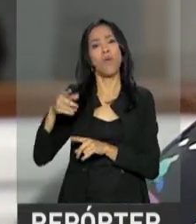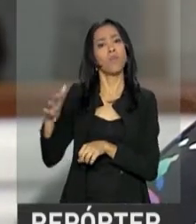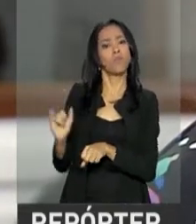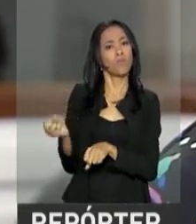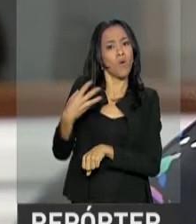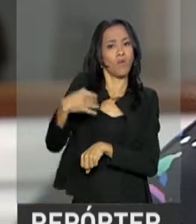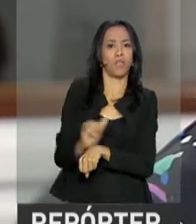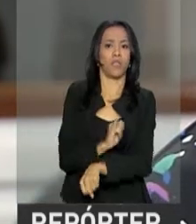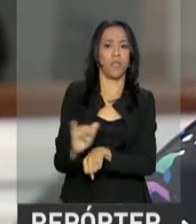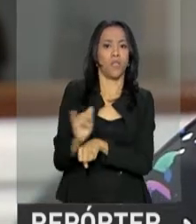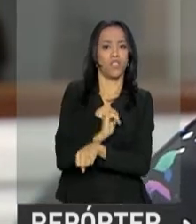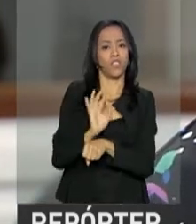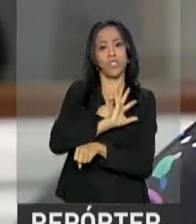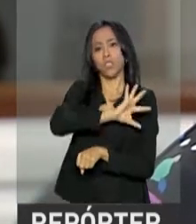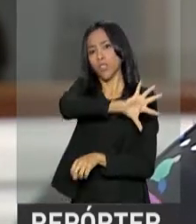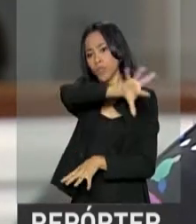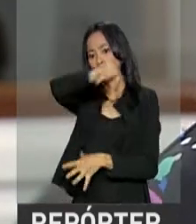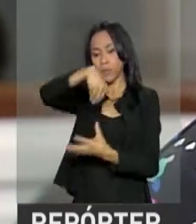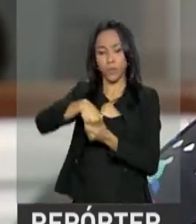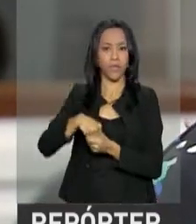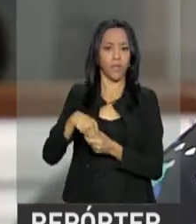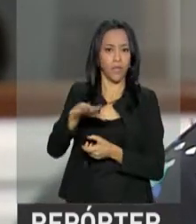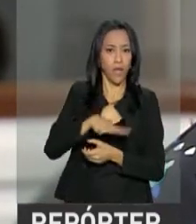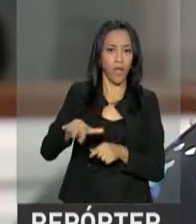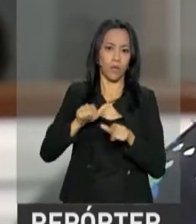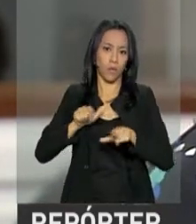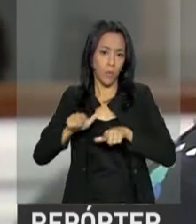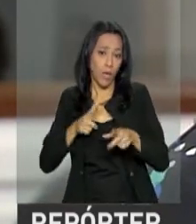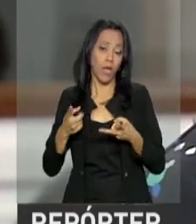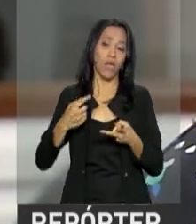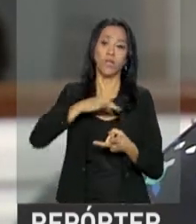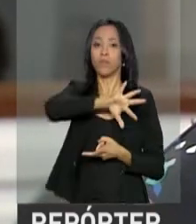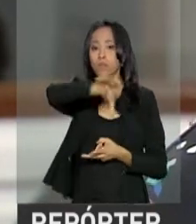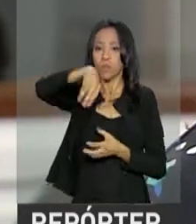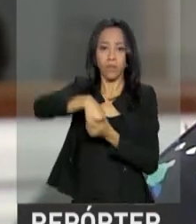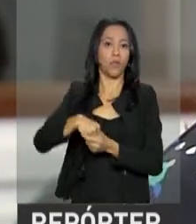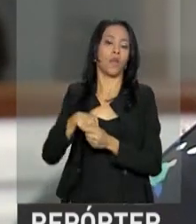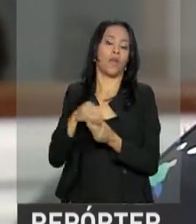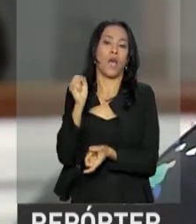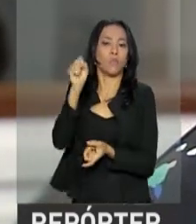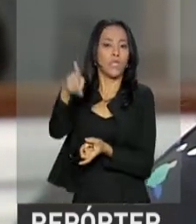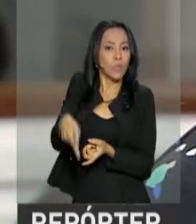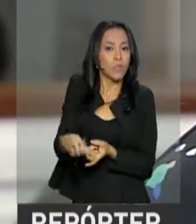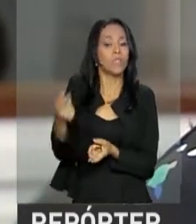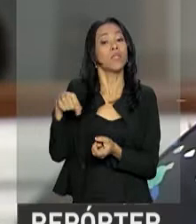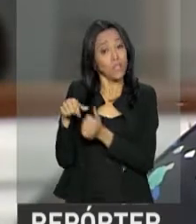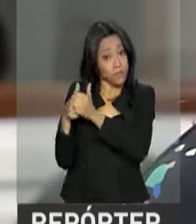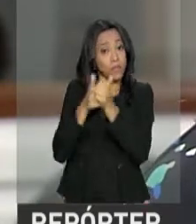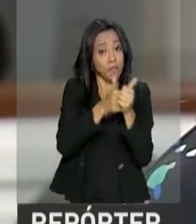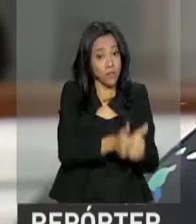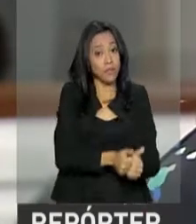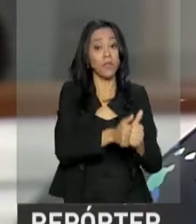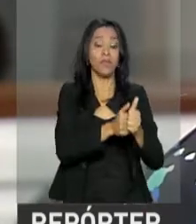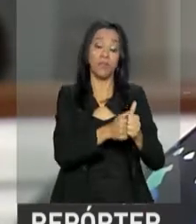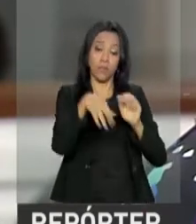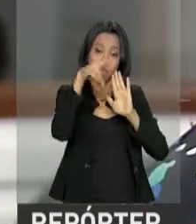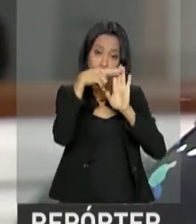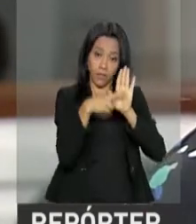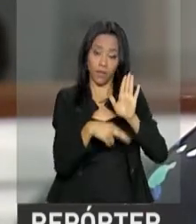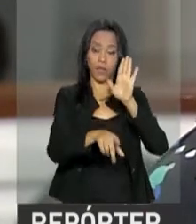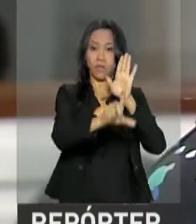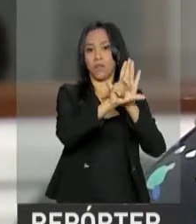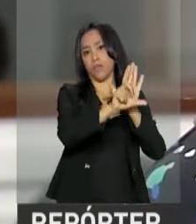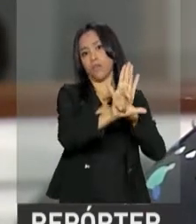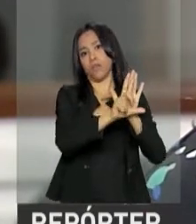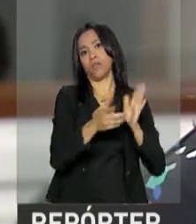ele vai exigir o cumprimento da obrigação é da legislação cumprimento da legislação em relação